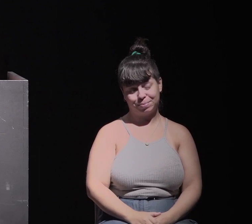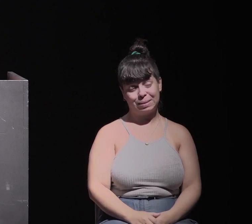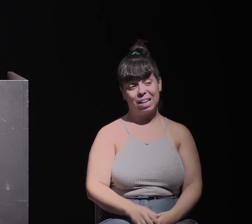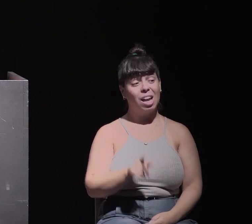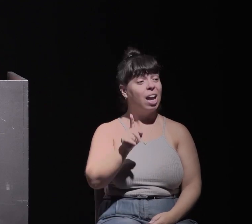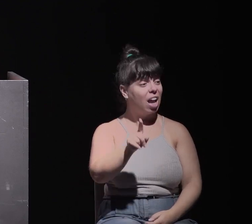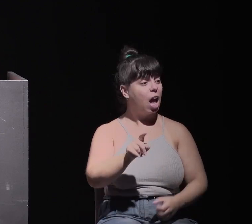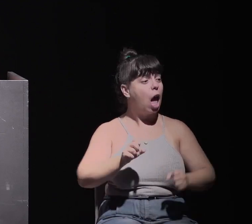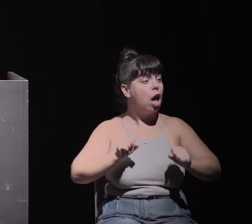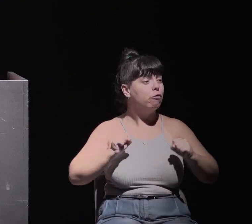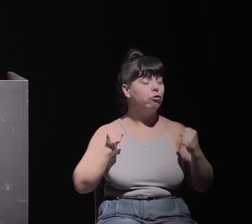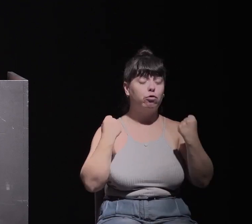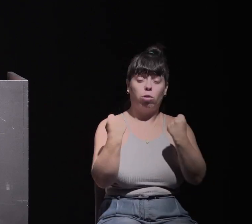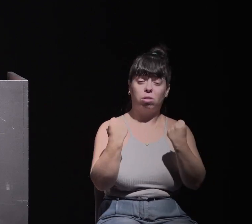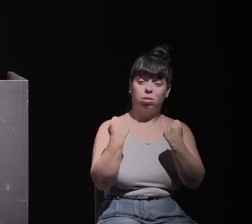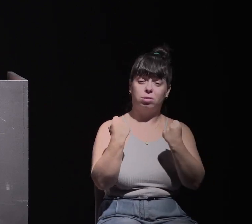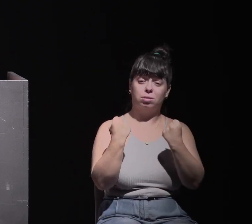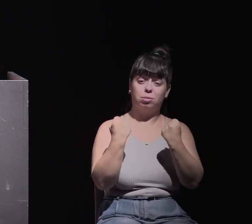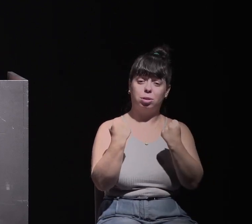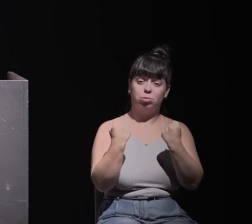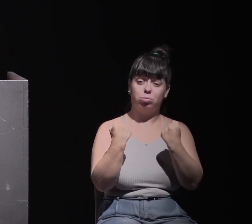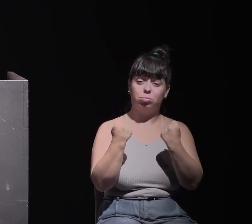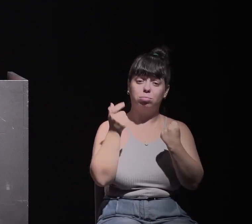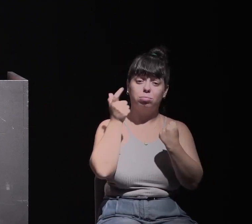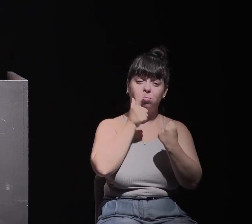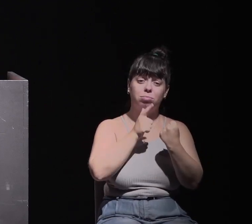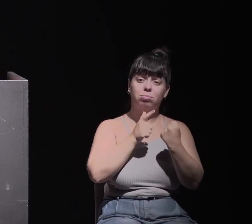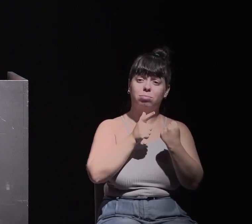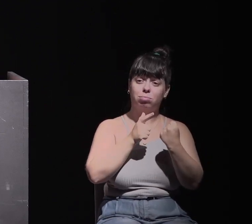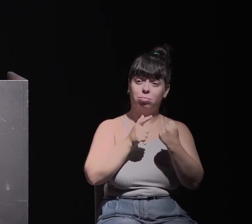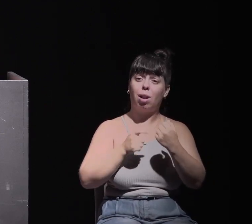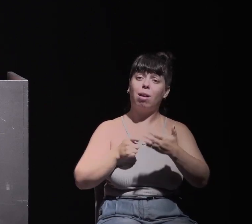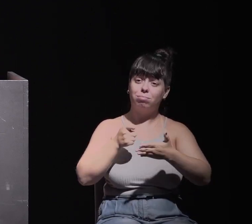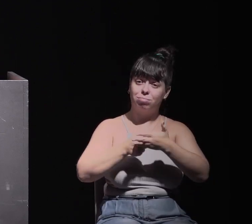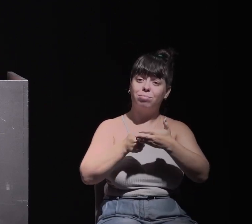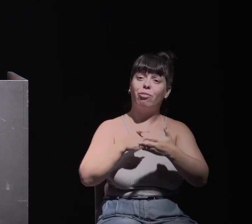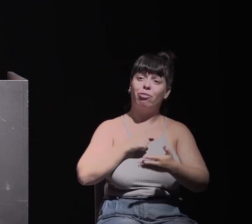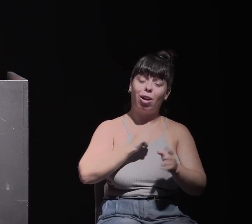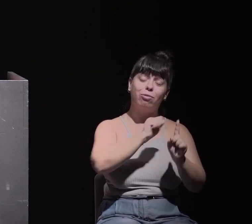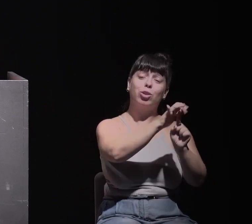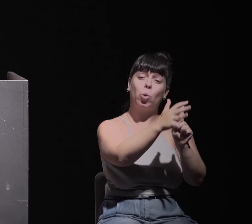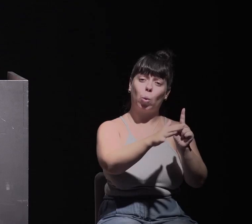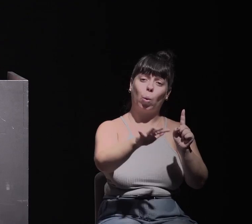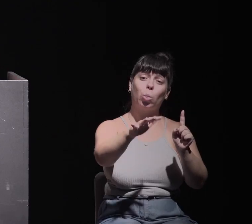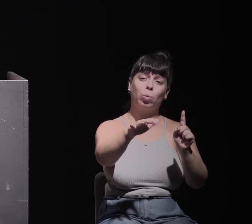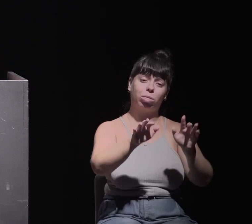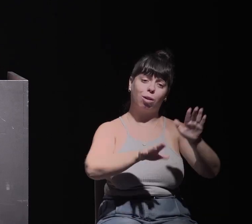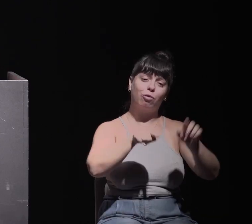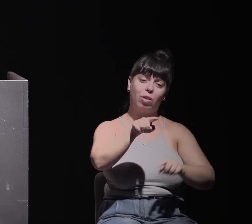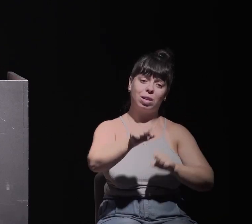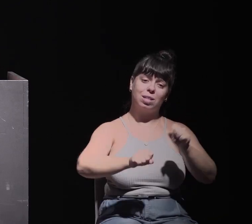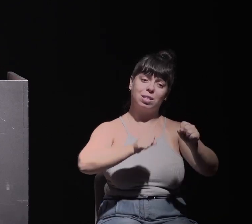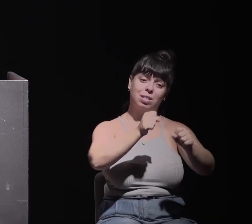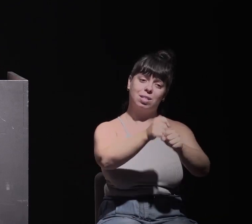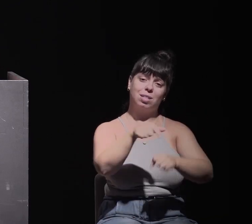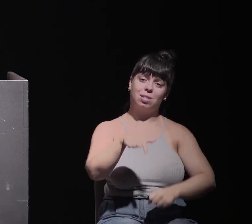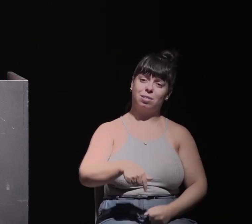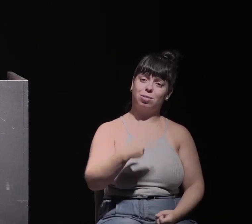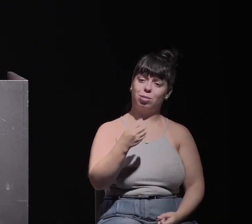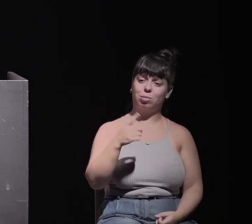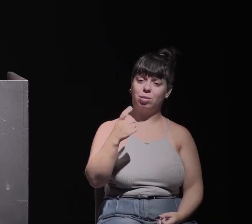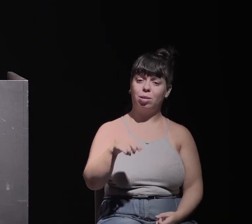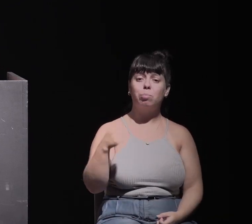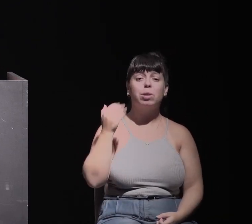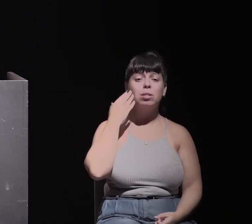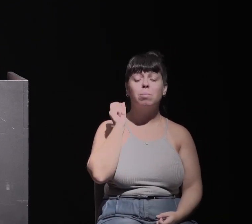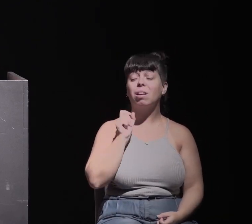sobre fortalecimento para enfrentar o possível outono aí que vai vir nesse ano. A gente precisa saber quem está do